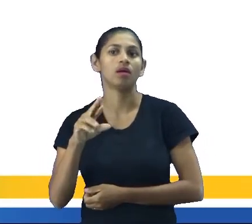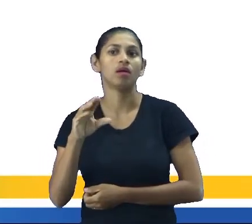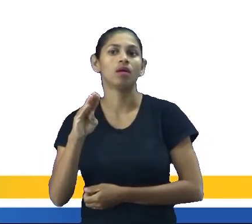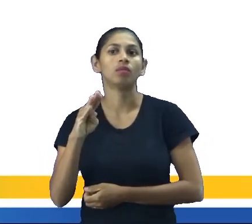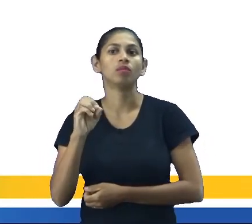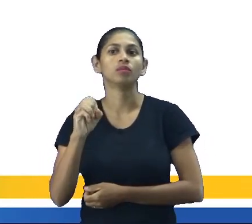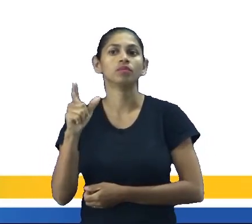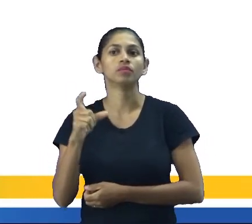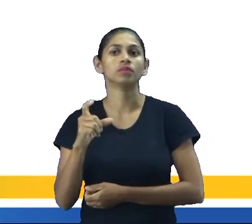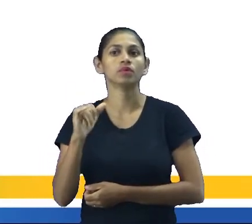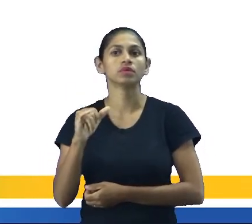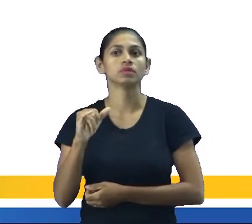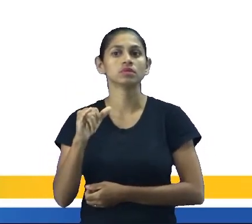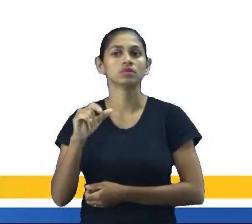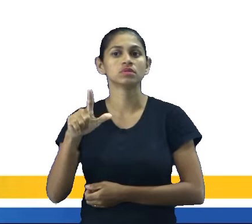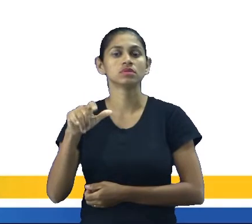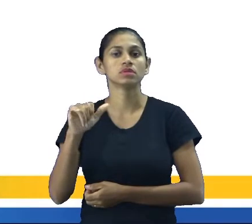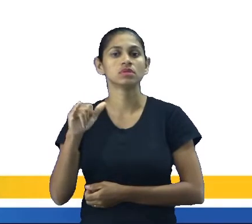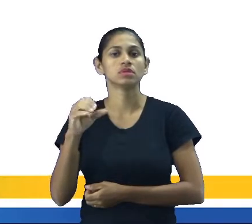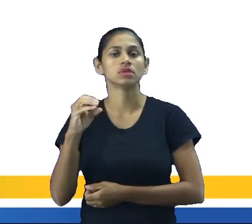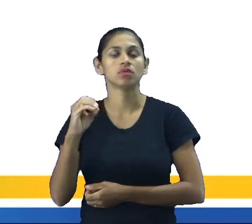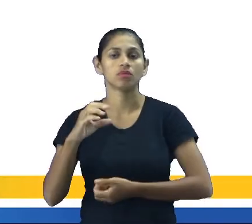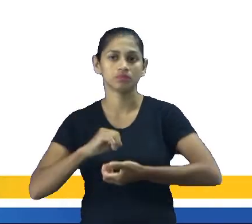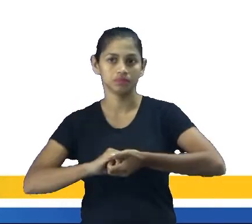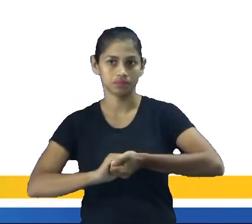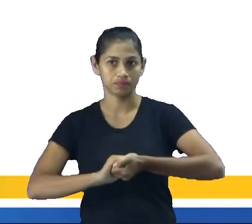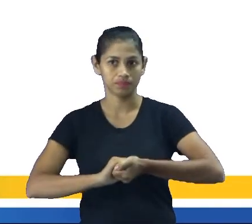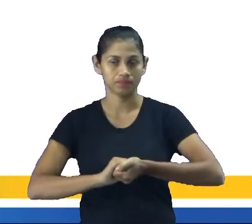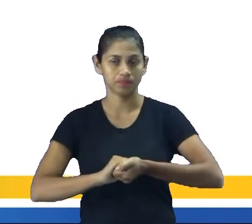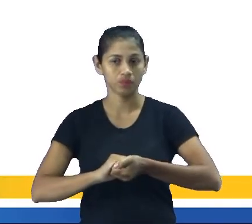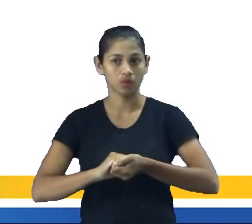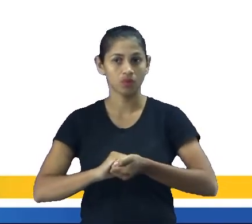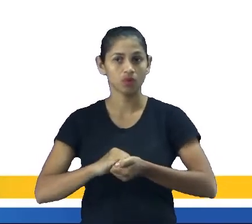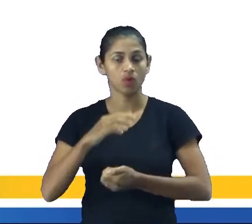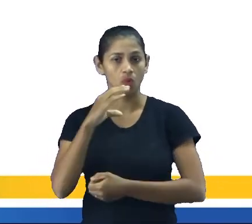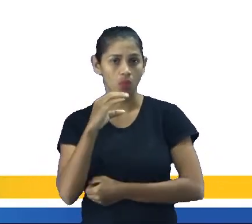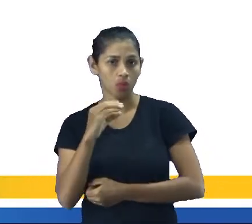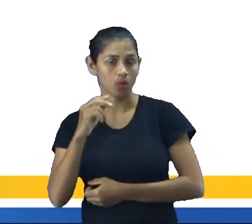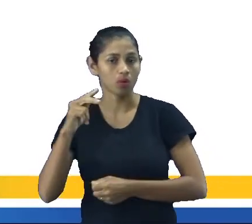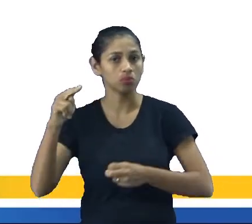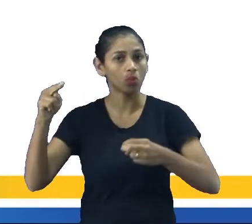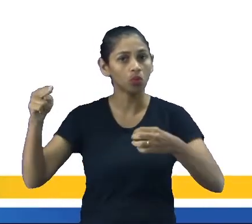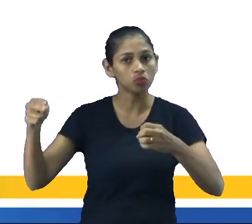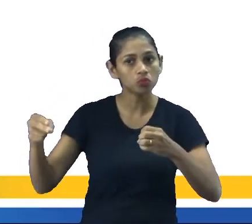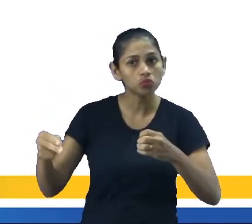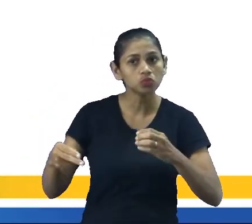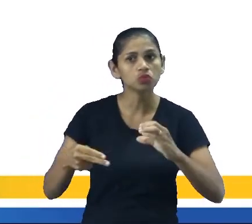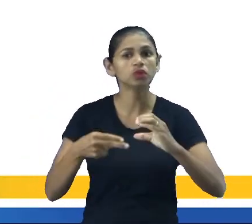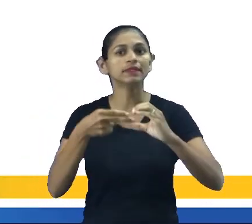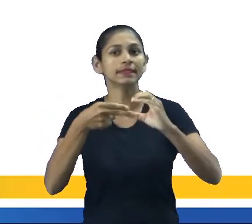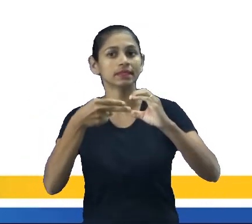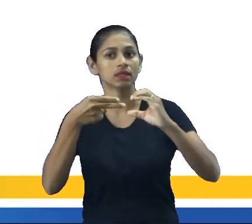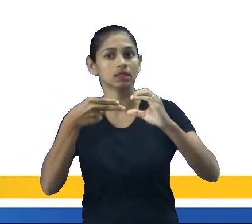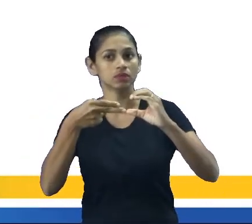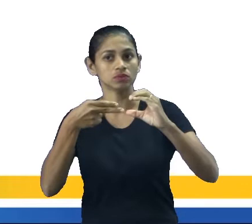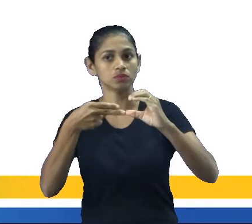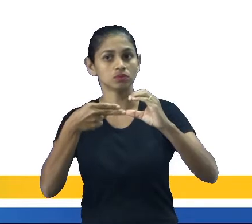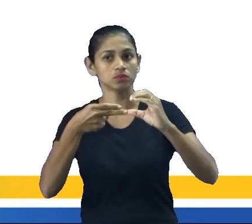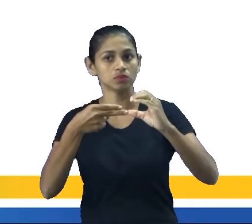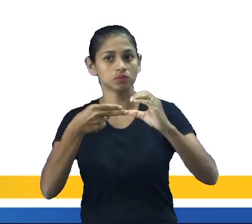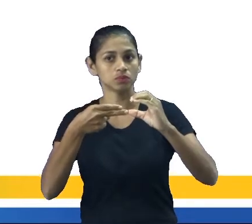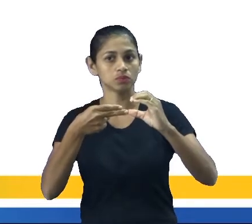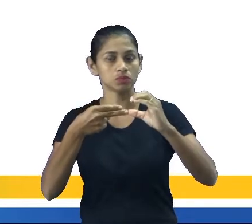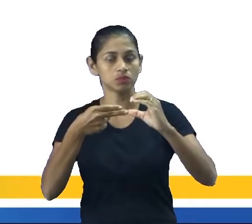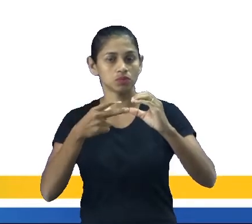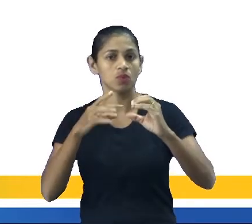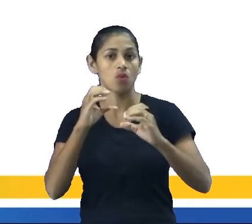sua extremidade na cadeia. Então, vai ser um carbono ligado aqui a um oxigênio por uma dupla ligação e um